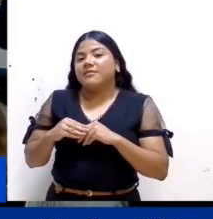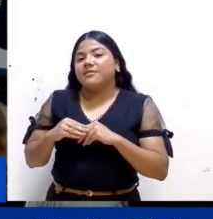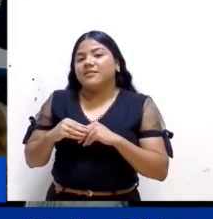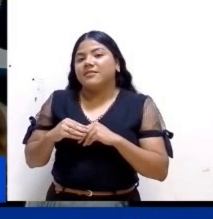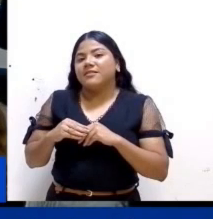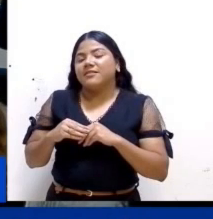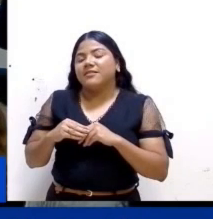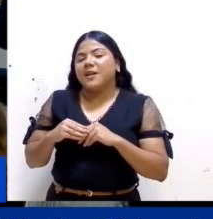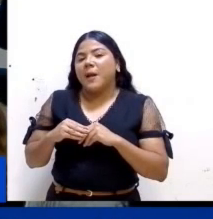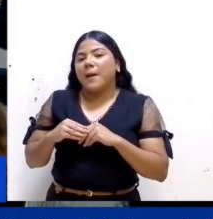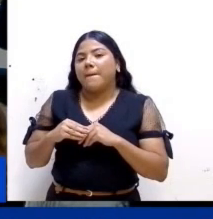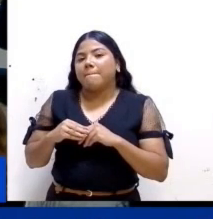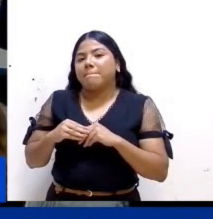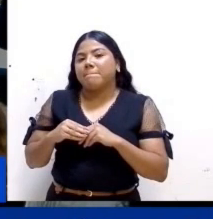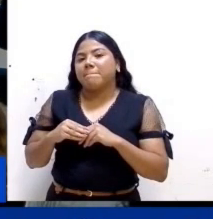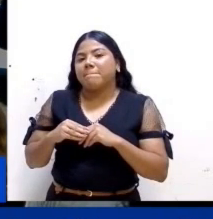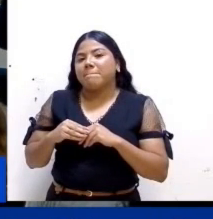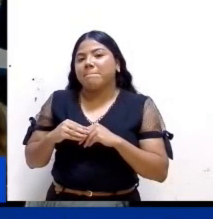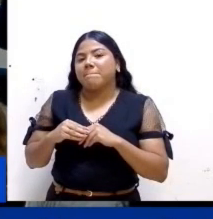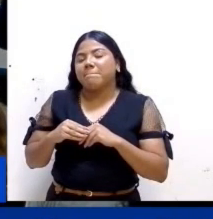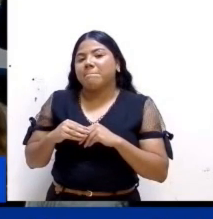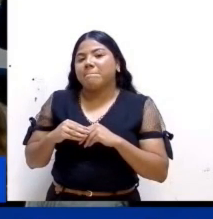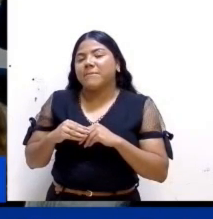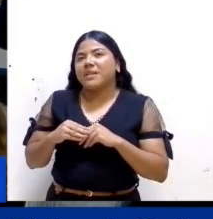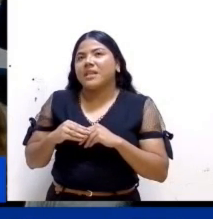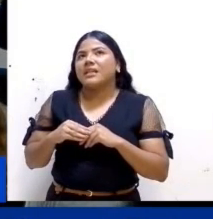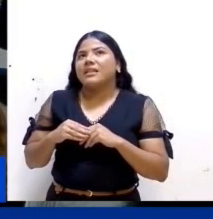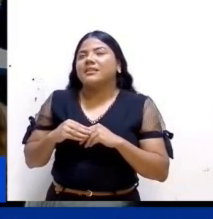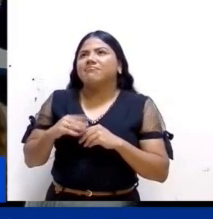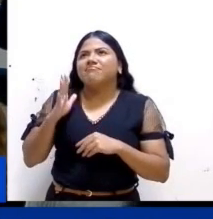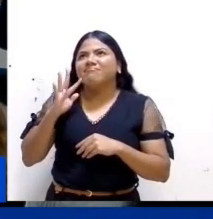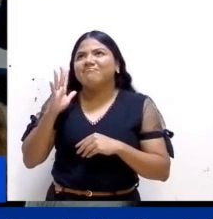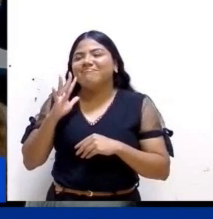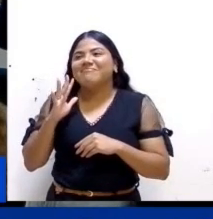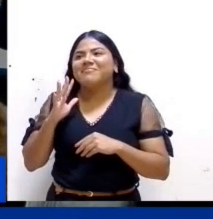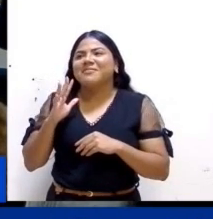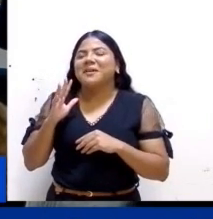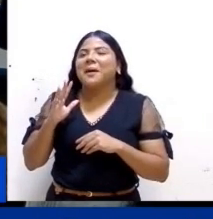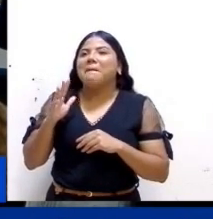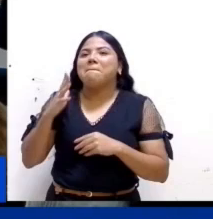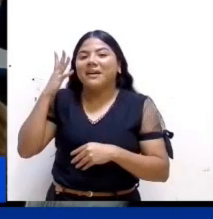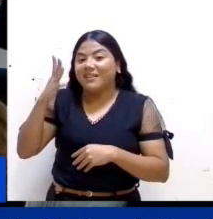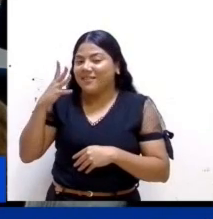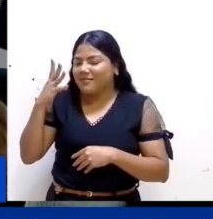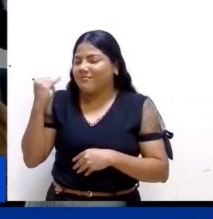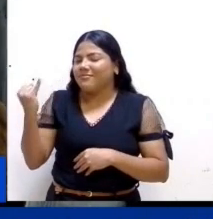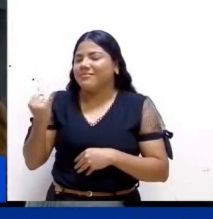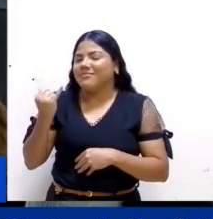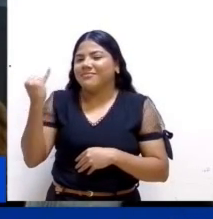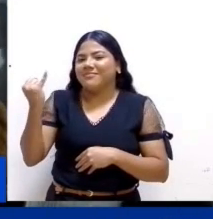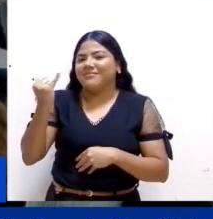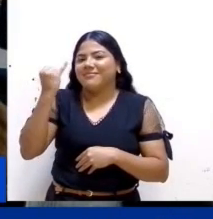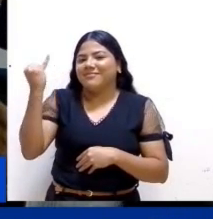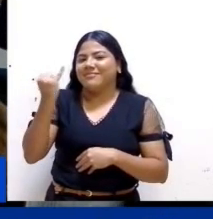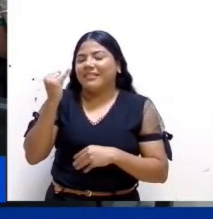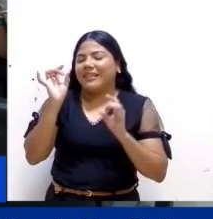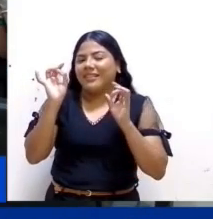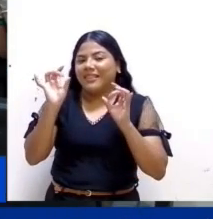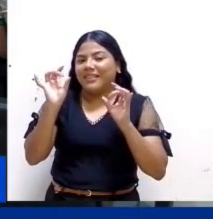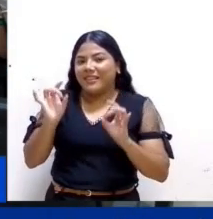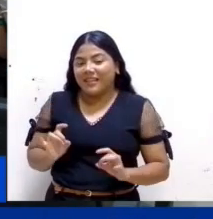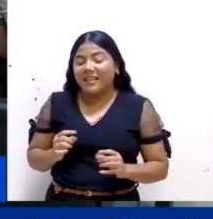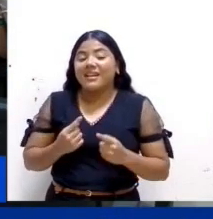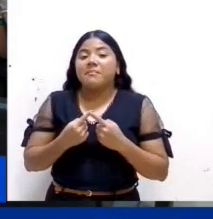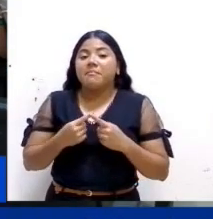parecer pretensiosa, a palestra mais importante. Brincadeira, os outros colegas também vão ter. Mas é porque o que há de